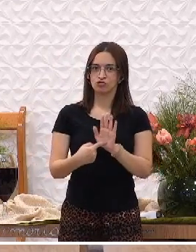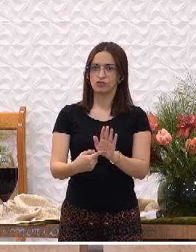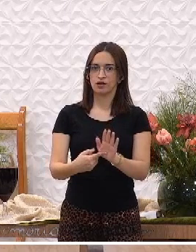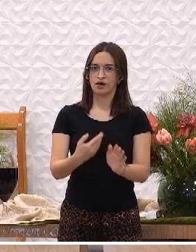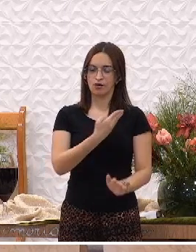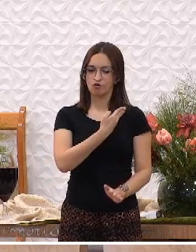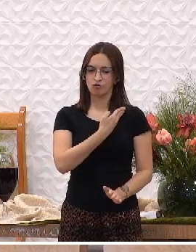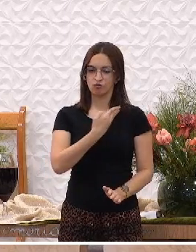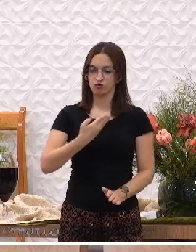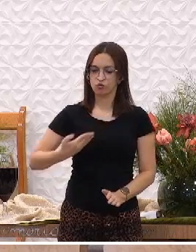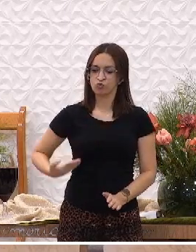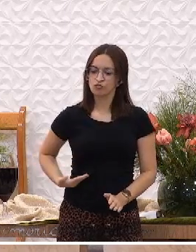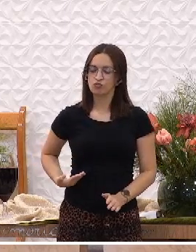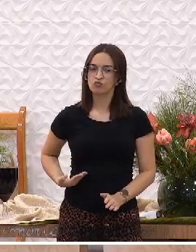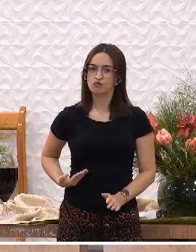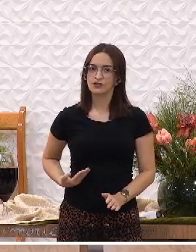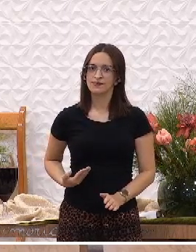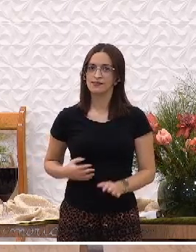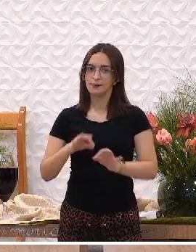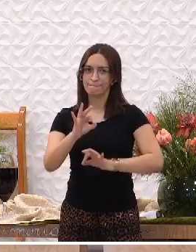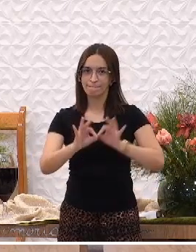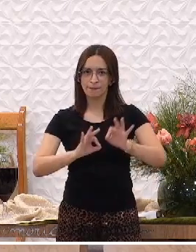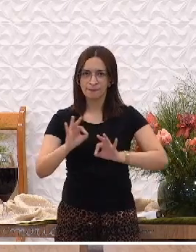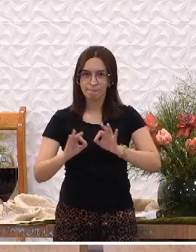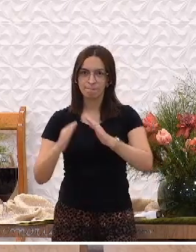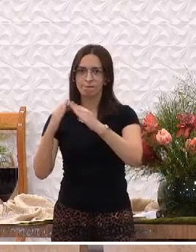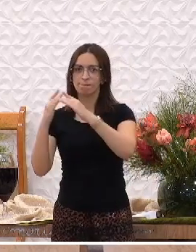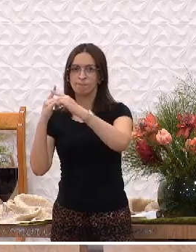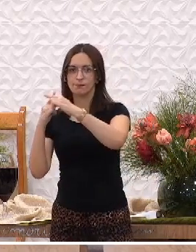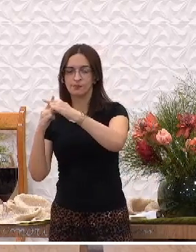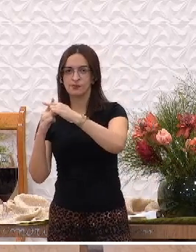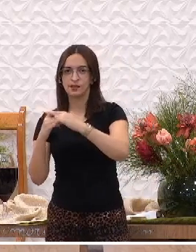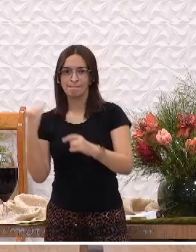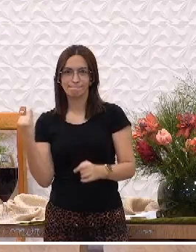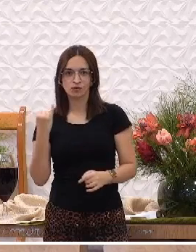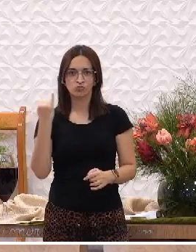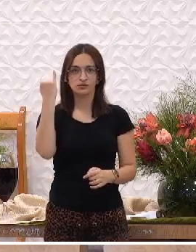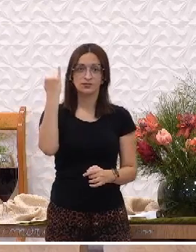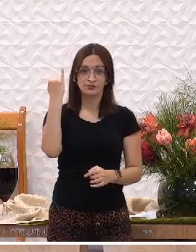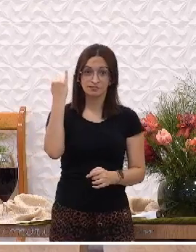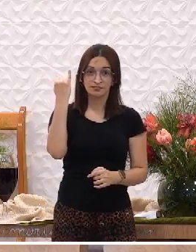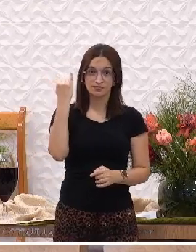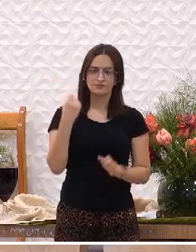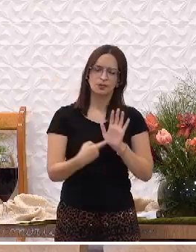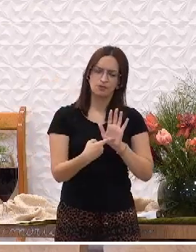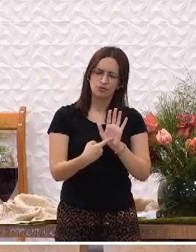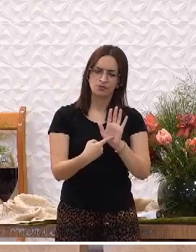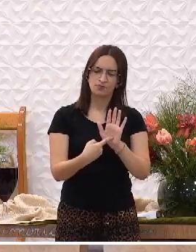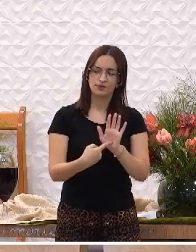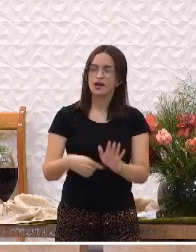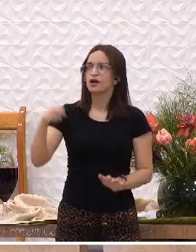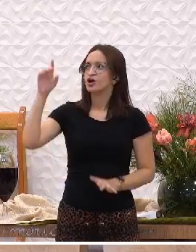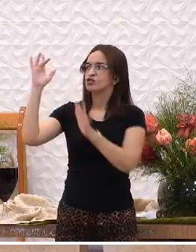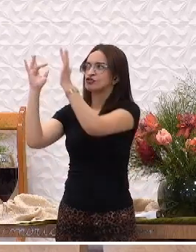E a forma de governo presbiteriana, é importante a gente destacar que, principalmente, Cristo é o chefe da igreja. Tá?